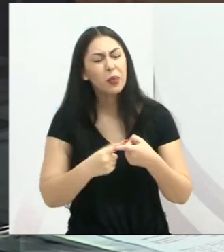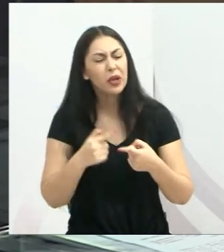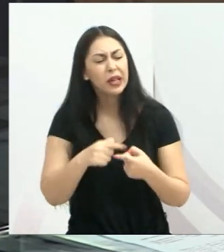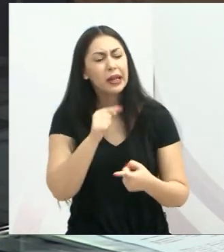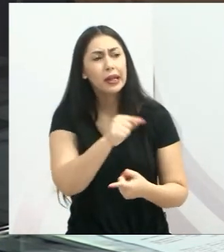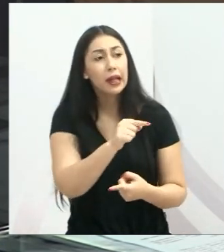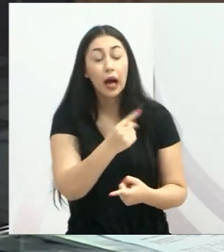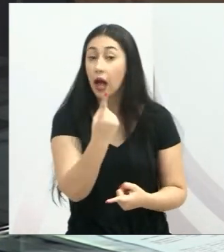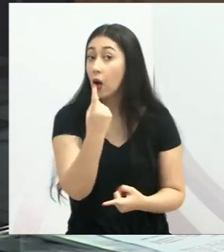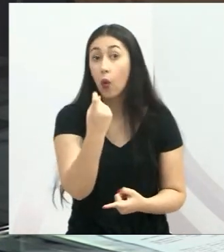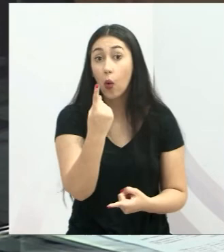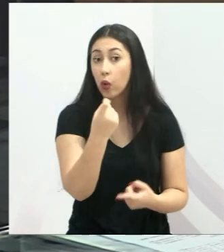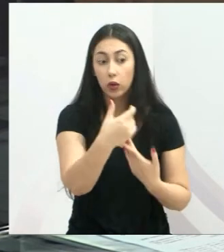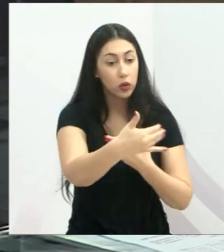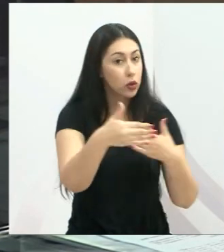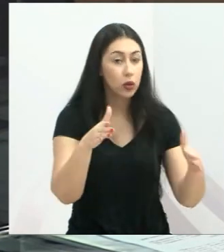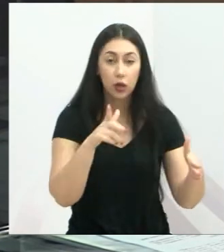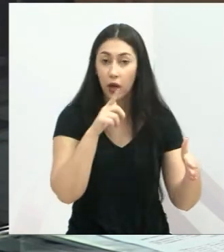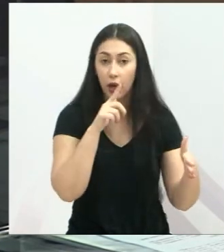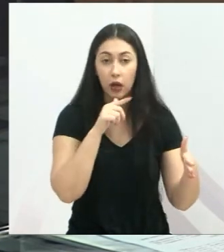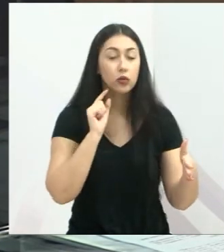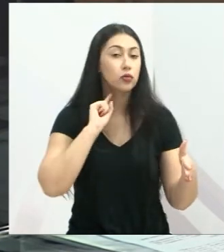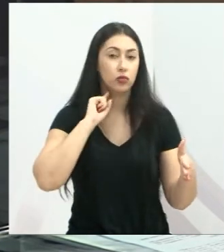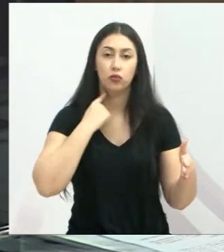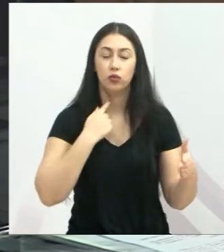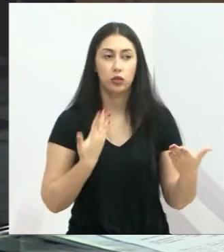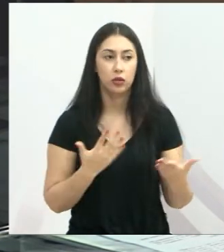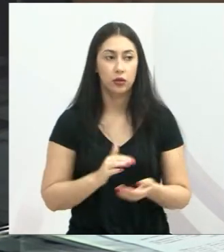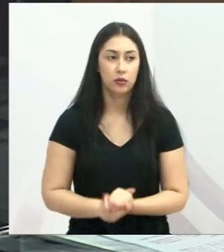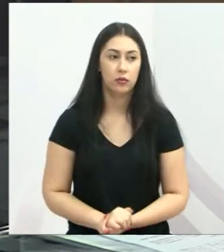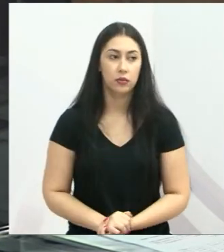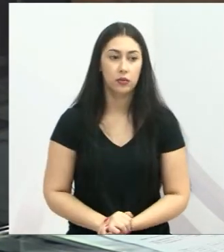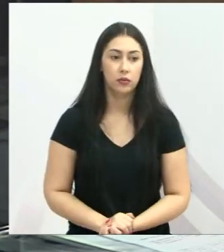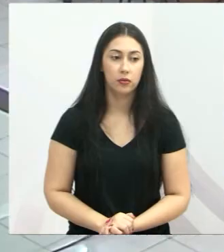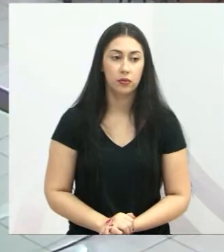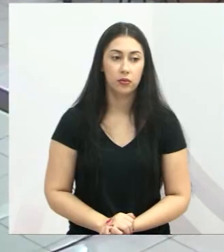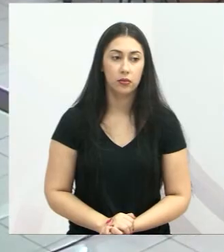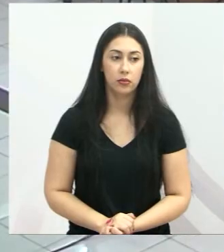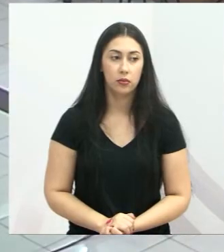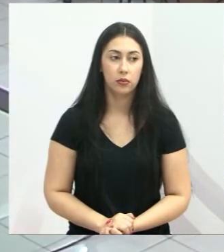piscina estar nessa situação. Tá bom?